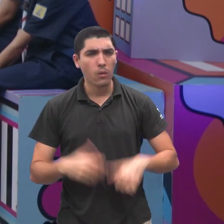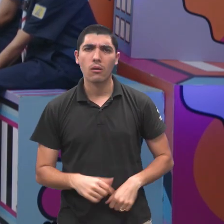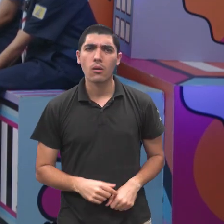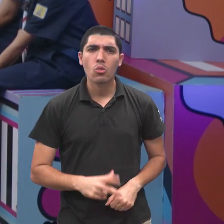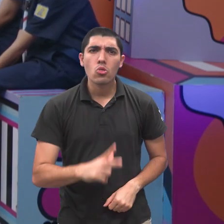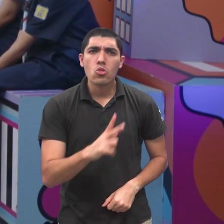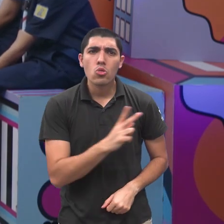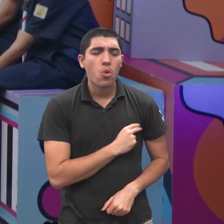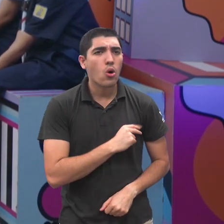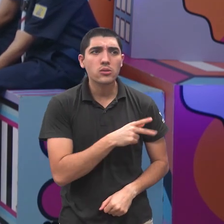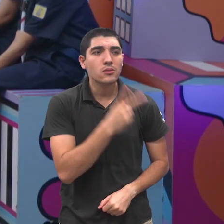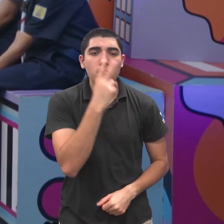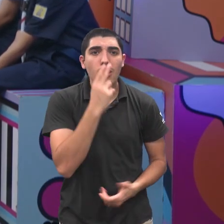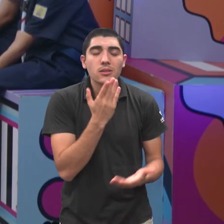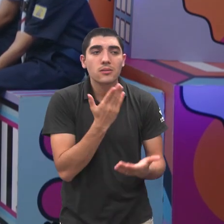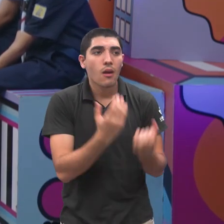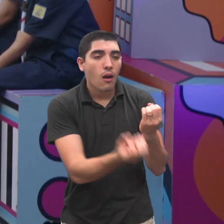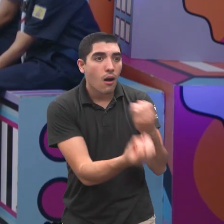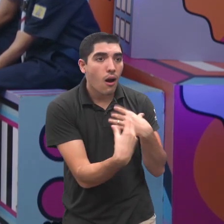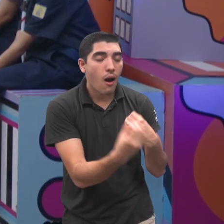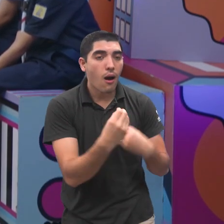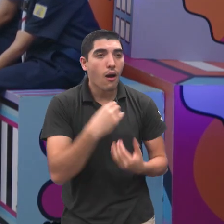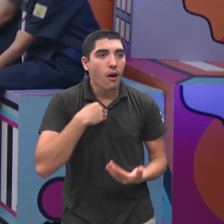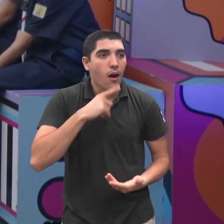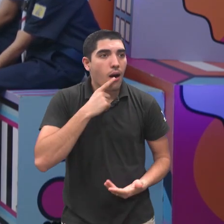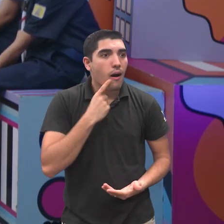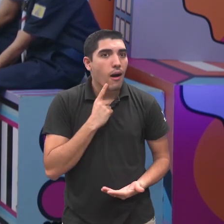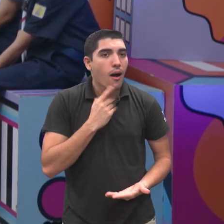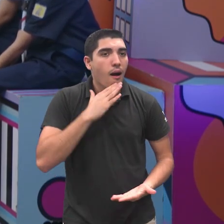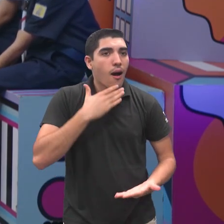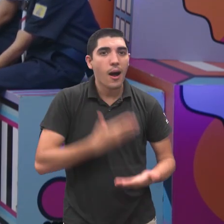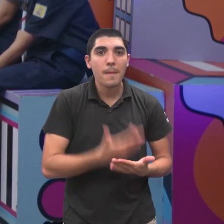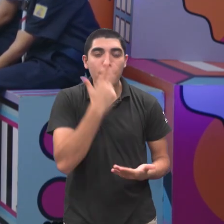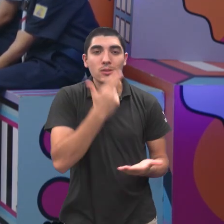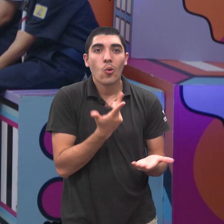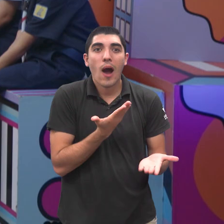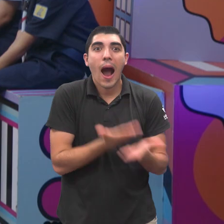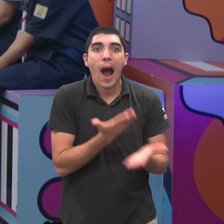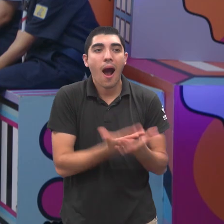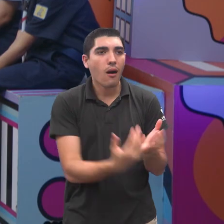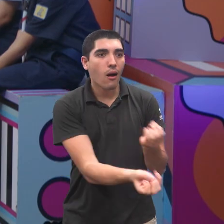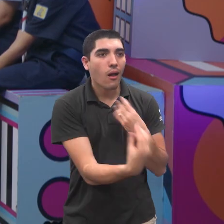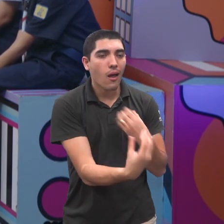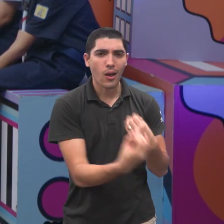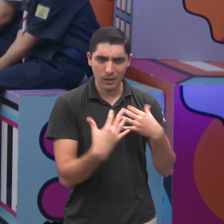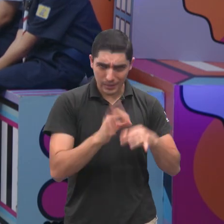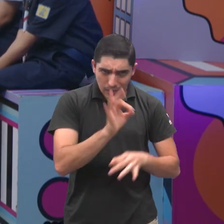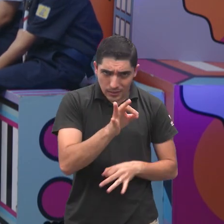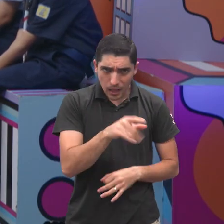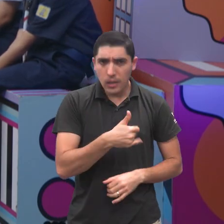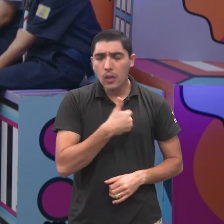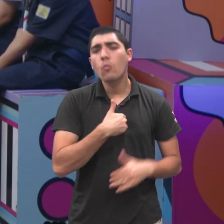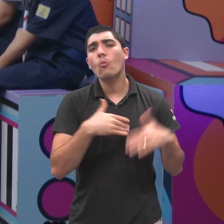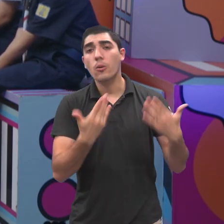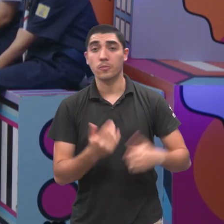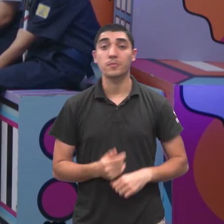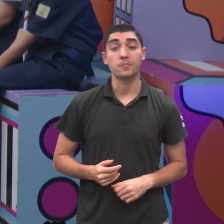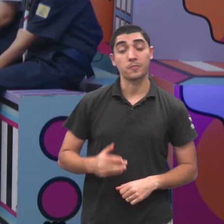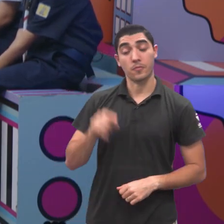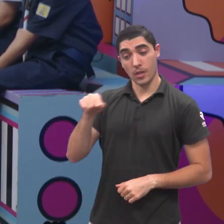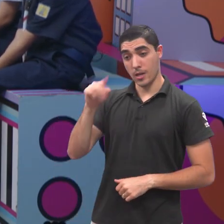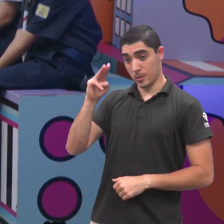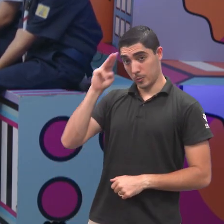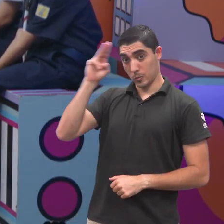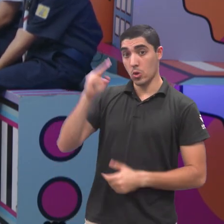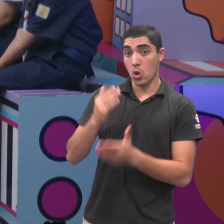Falta pouco. Uma aula que ele deu aqui pra gente. É isso mesmo, Bacos? Vamos só retomar aí as idades. O movimento escoteiro